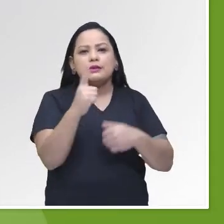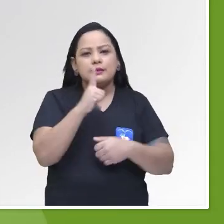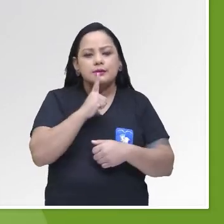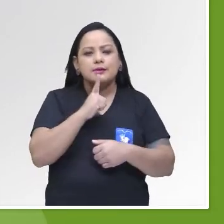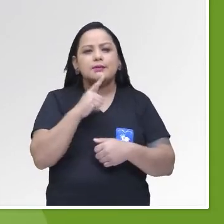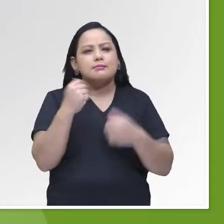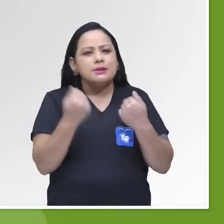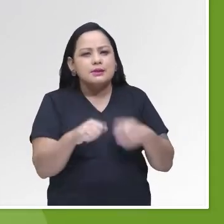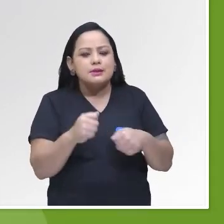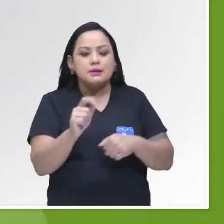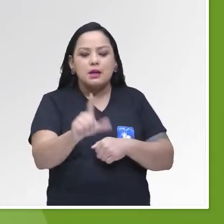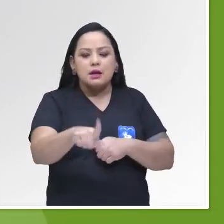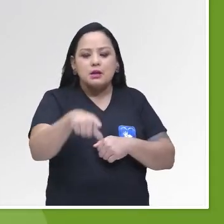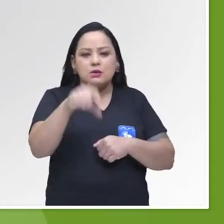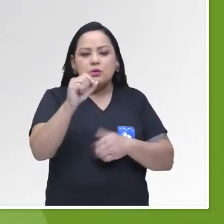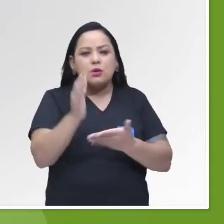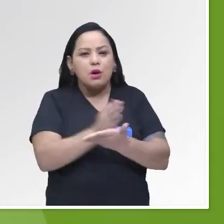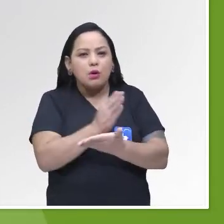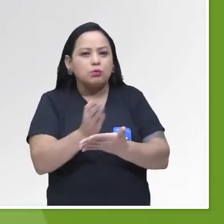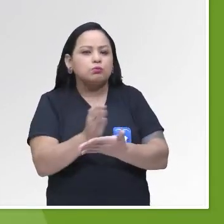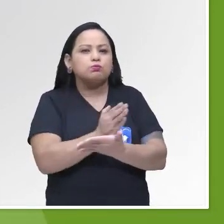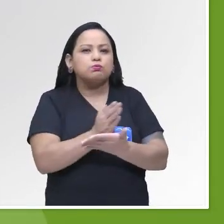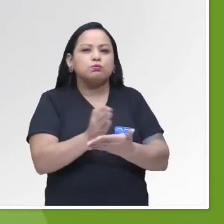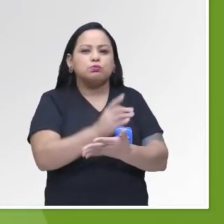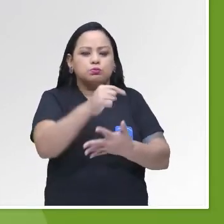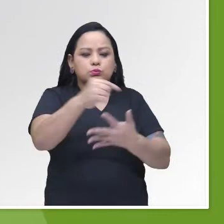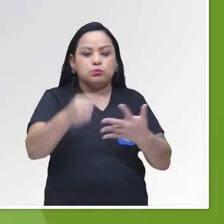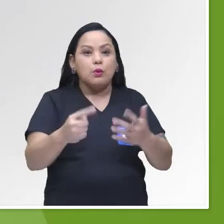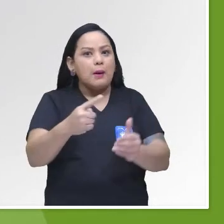escolher alguns elementos por